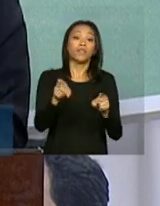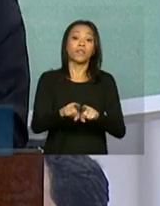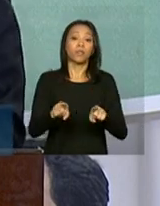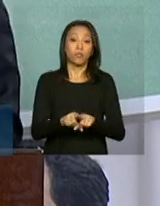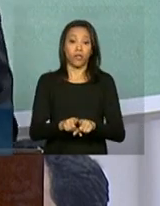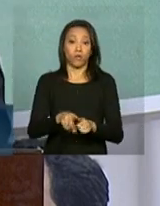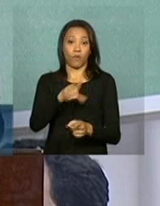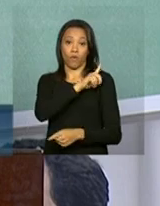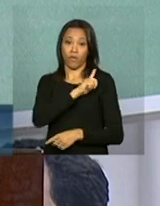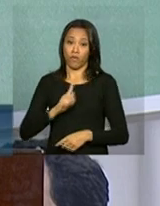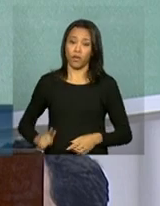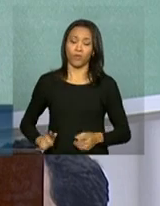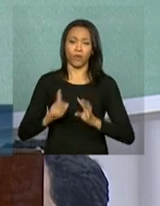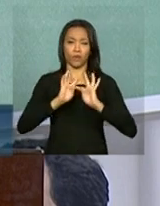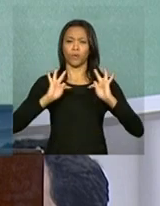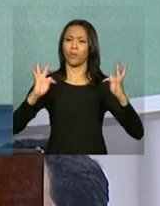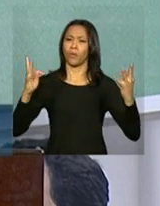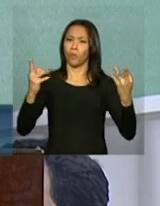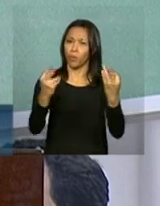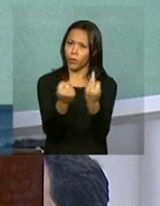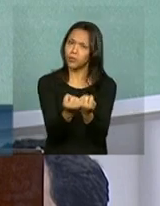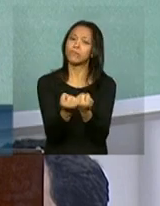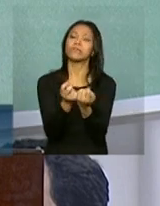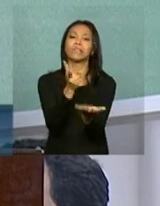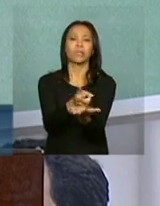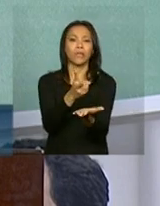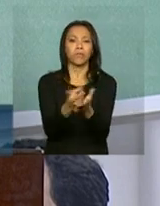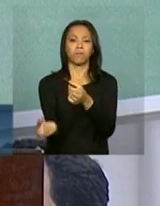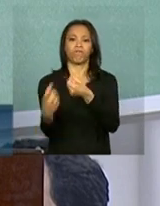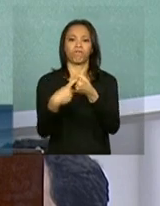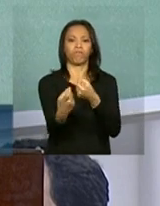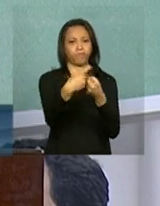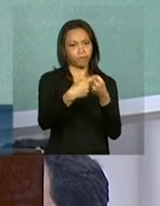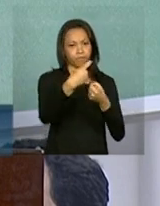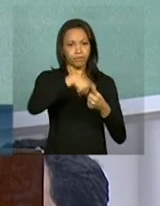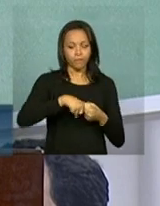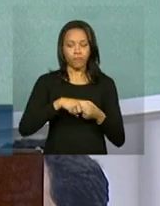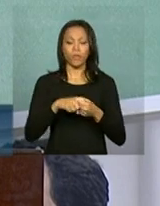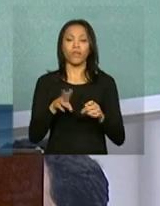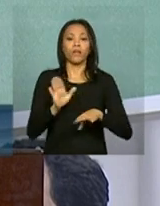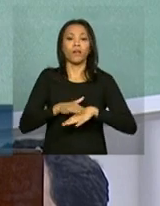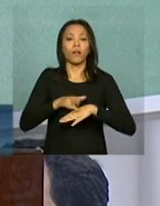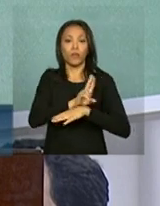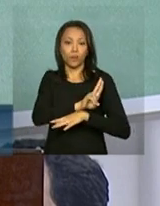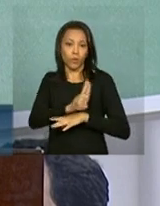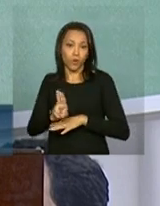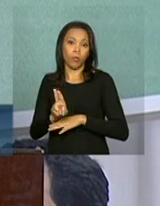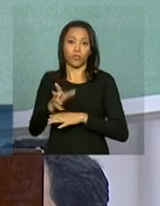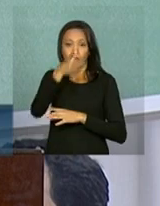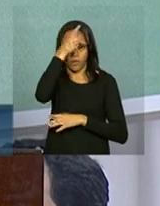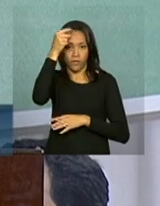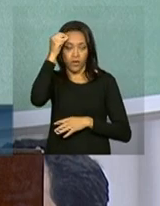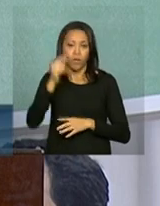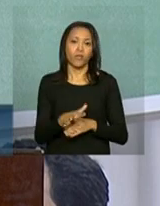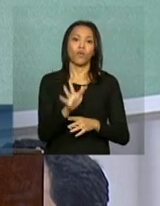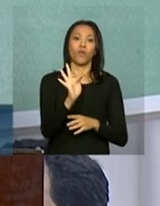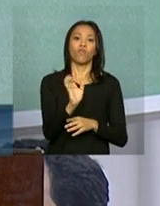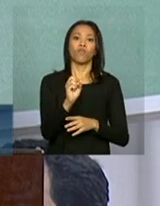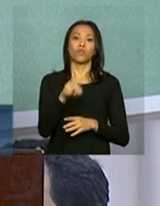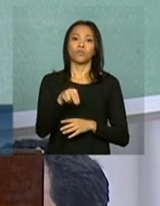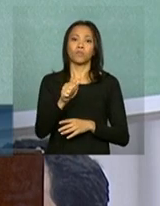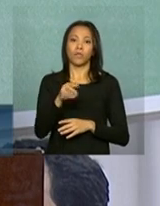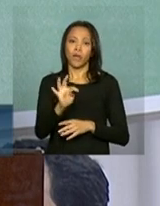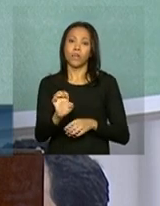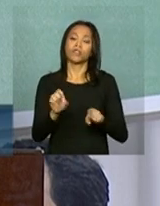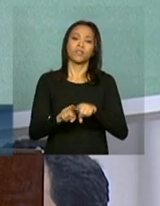Tião Viana, todos os governadores, parceiros desde o começo, saudar, em nome do prefeito Fortunati, em nome do prefeito Eduardo Tadeu